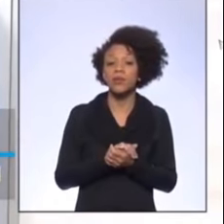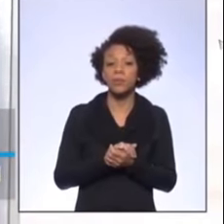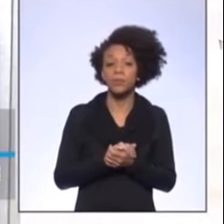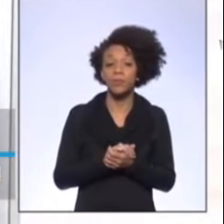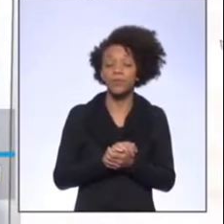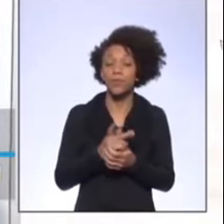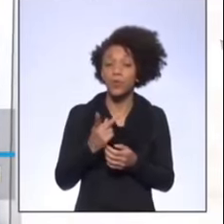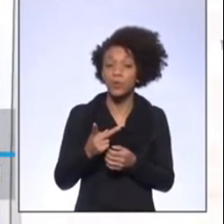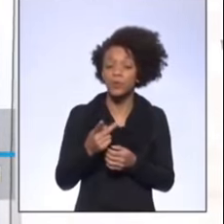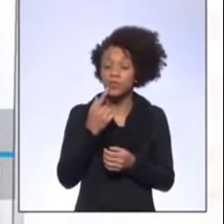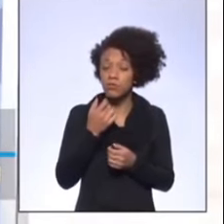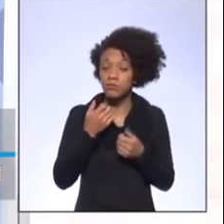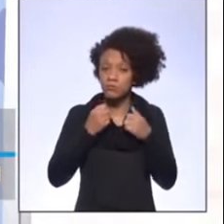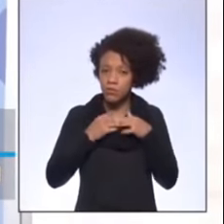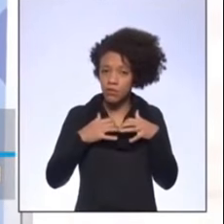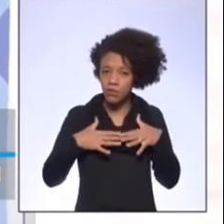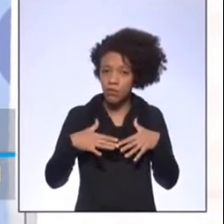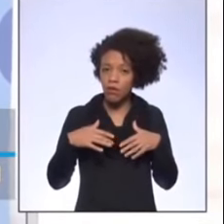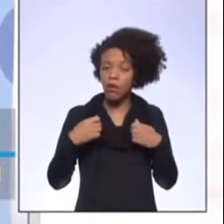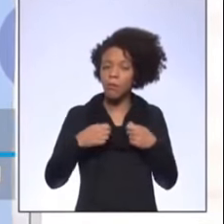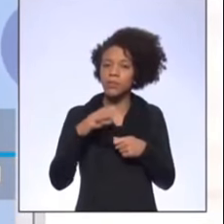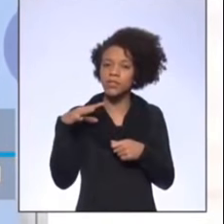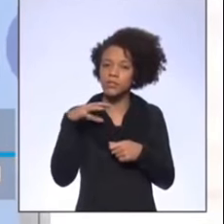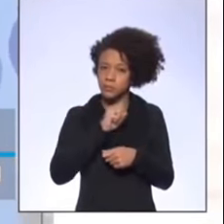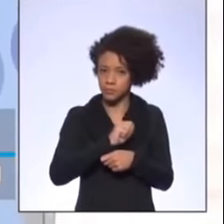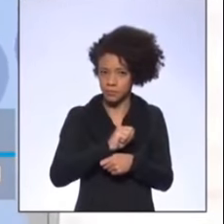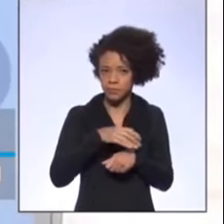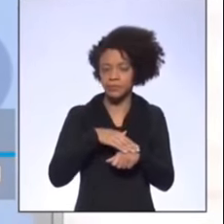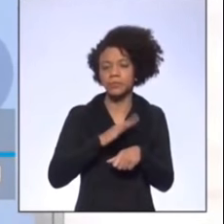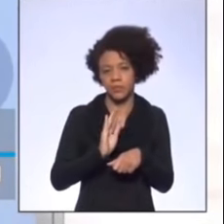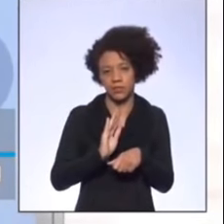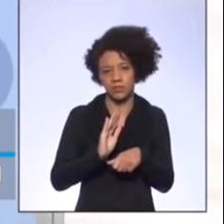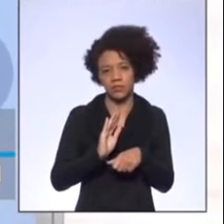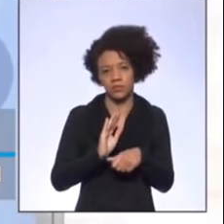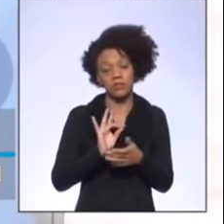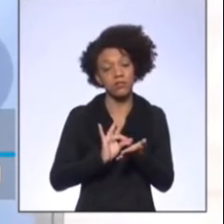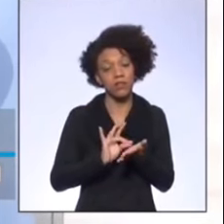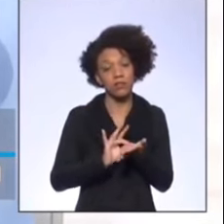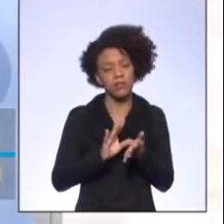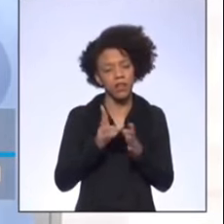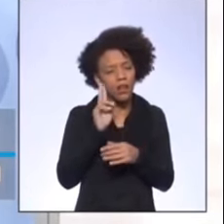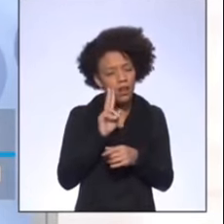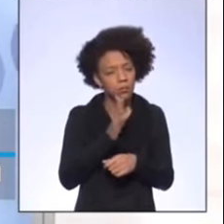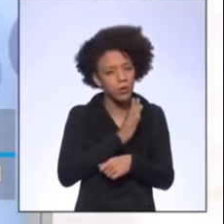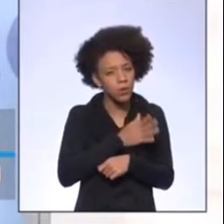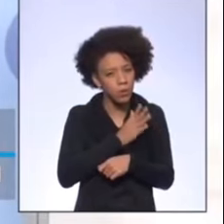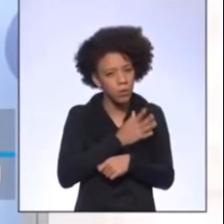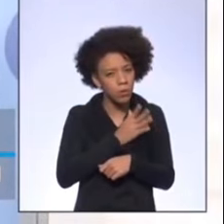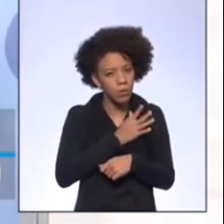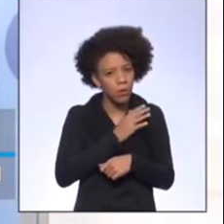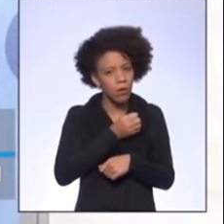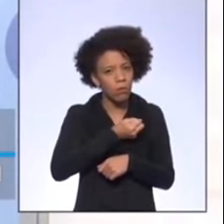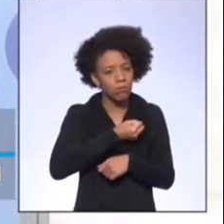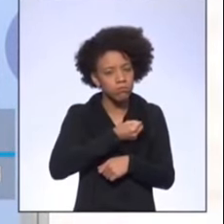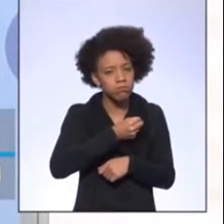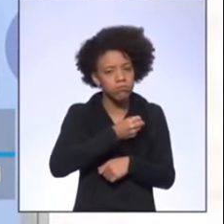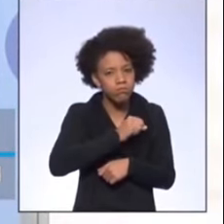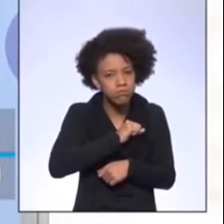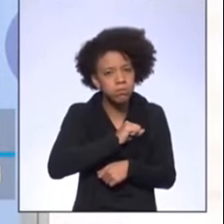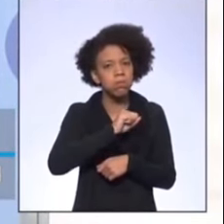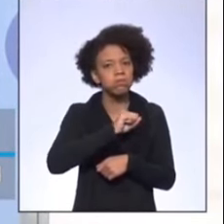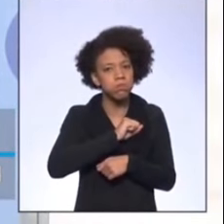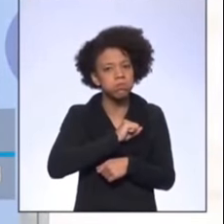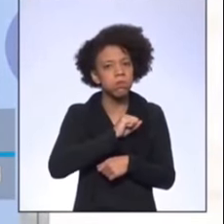seu sangue precisa circular mais rápido. Um fato. Lembra que o coração, ele bombeia o